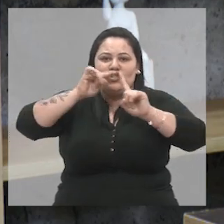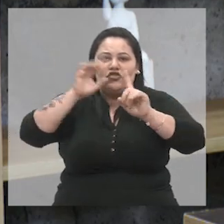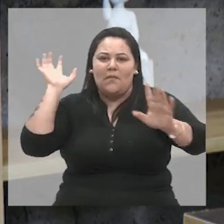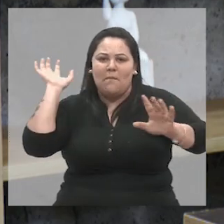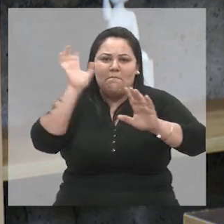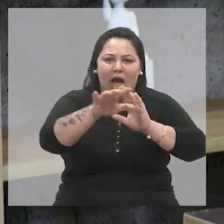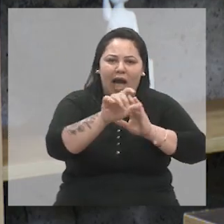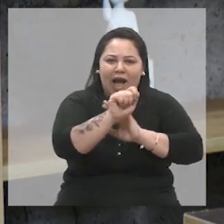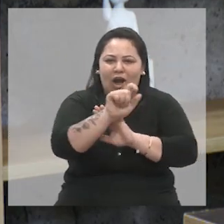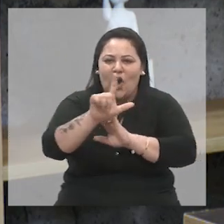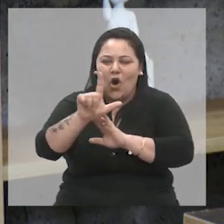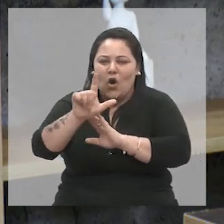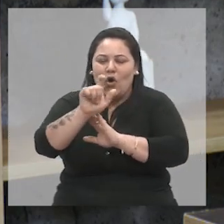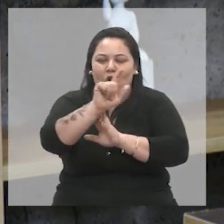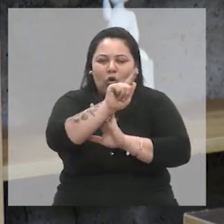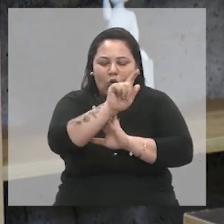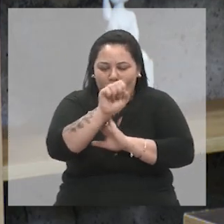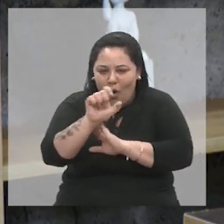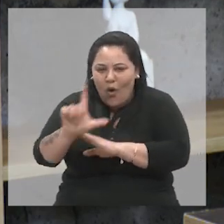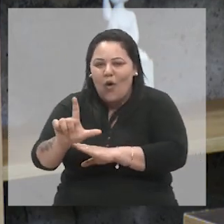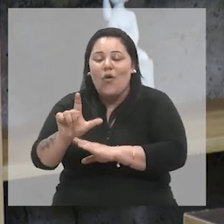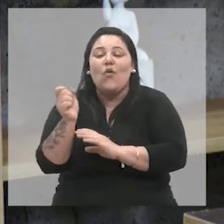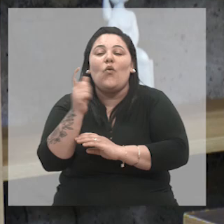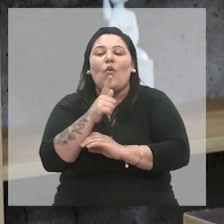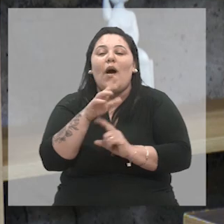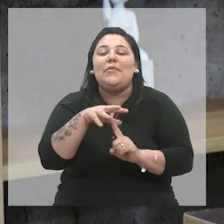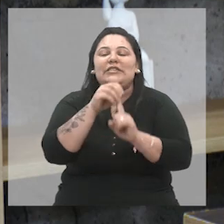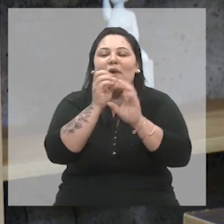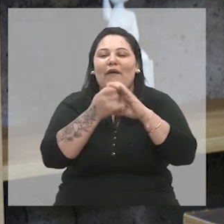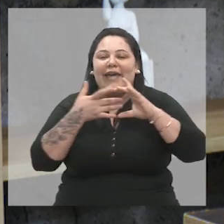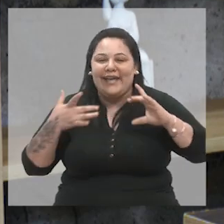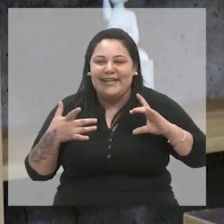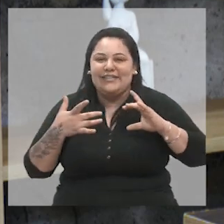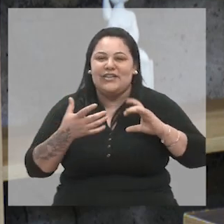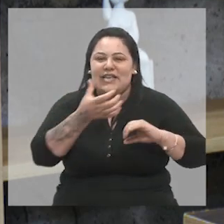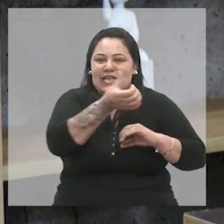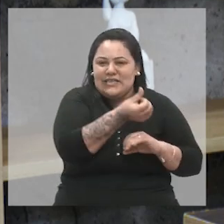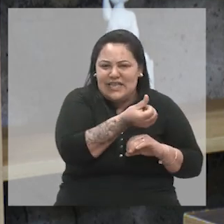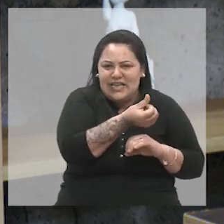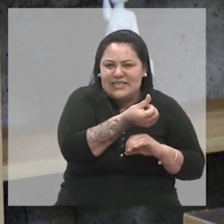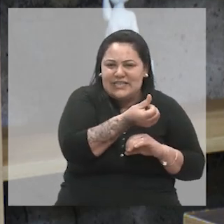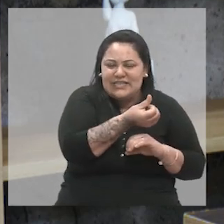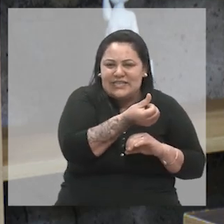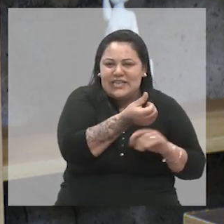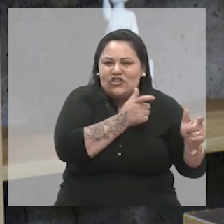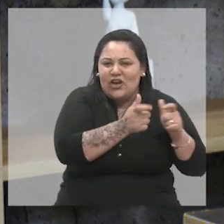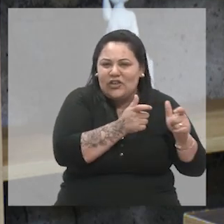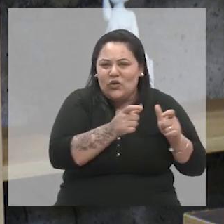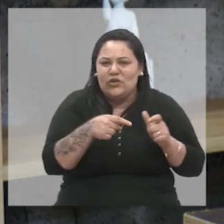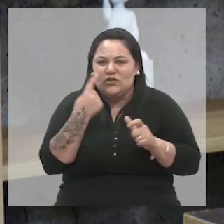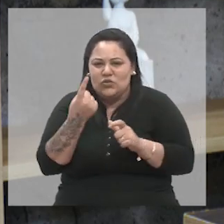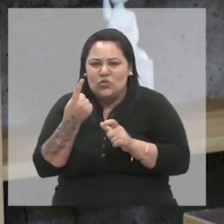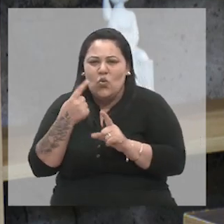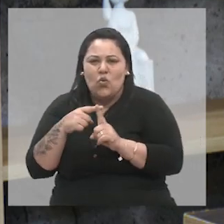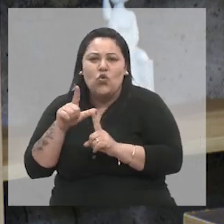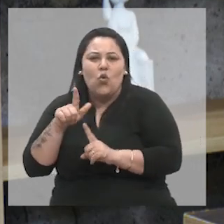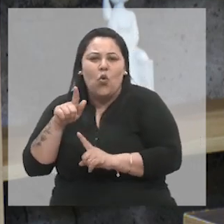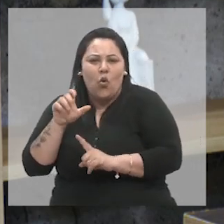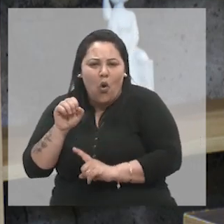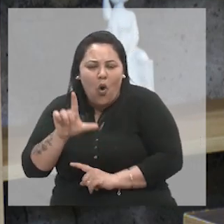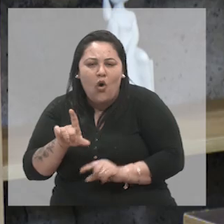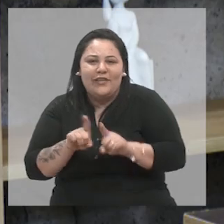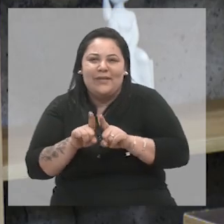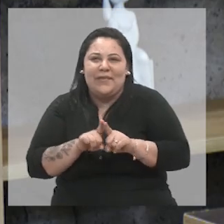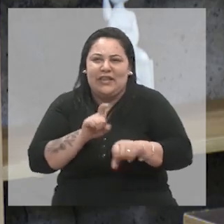o gol. E quais são as outras principais características? 6 jogadores mais um goleiro, daí